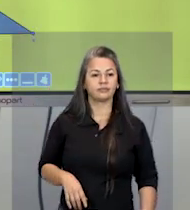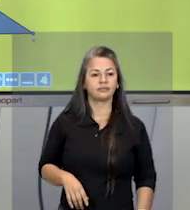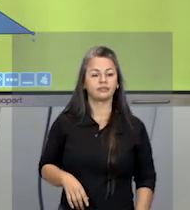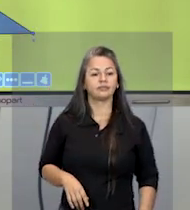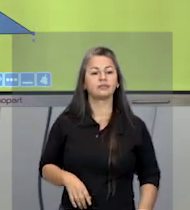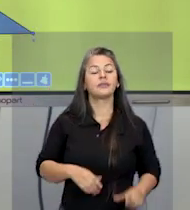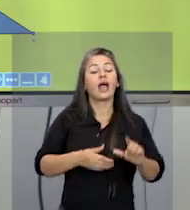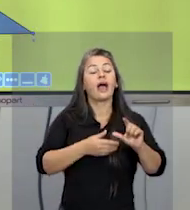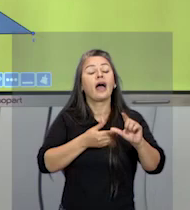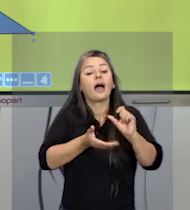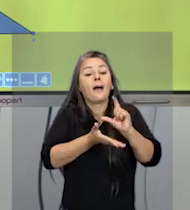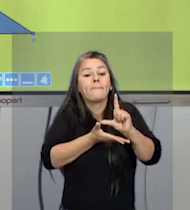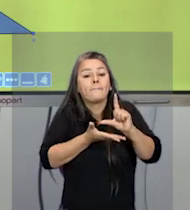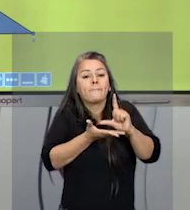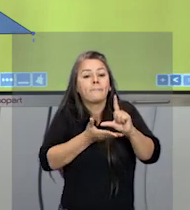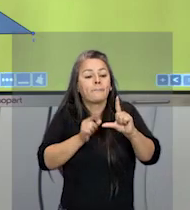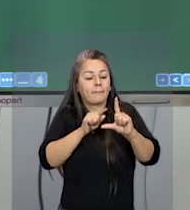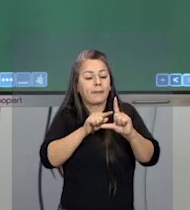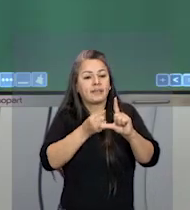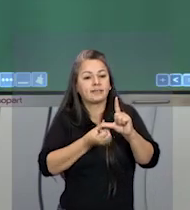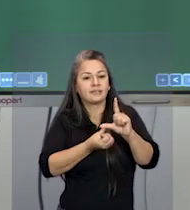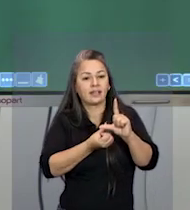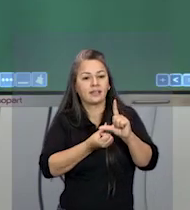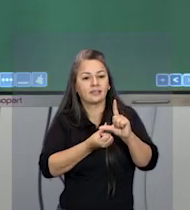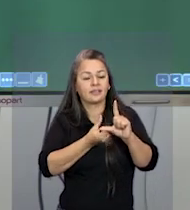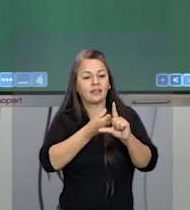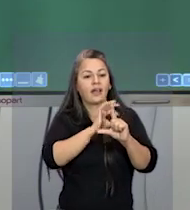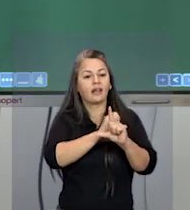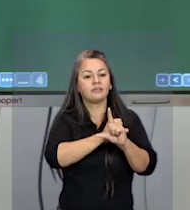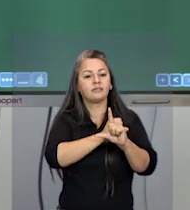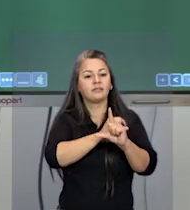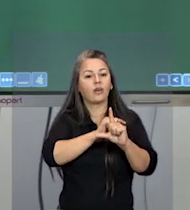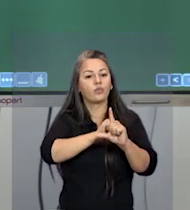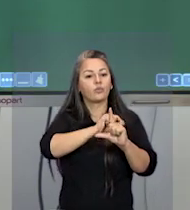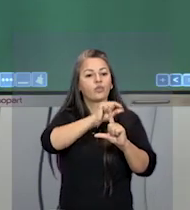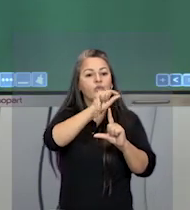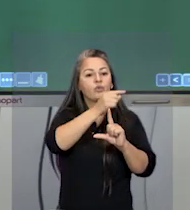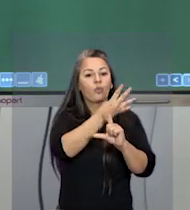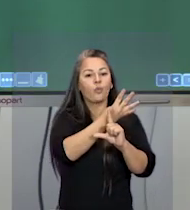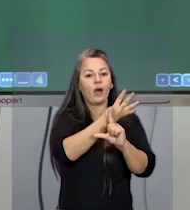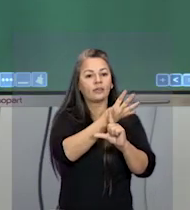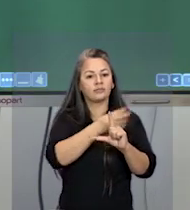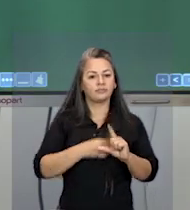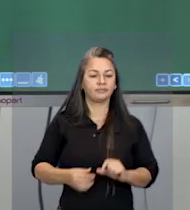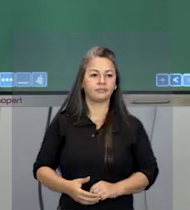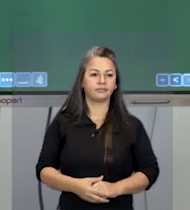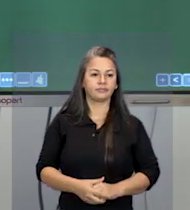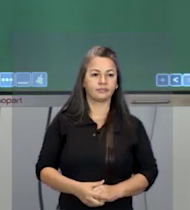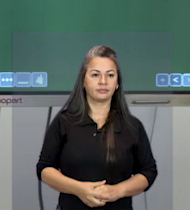base é 6 e a altura é 4. Então área, triângulo